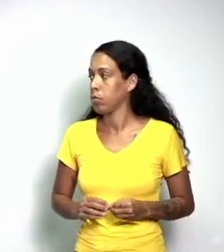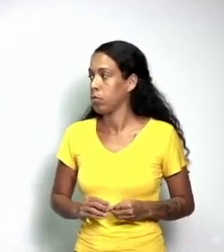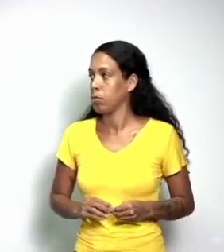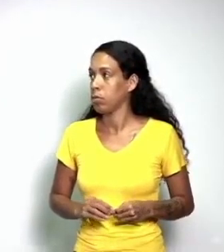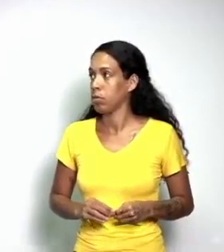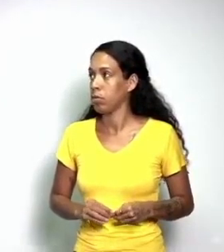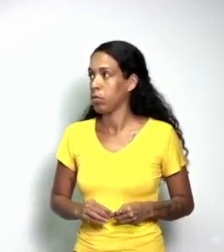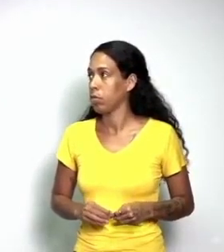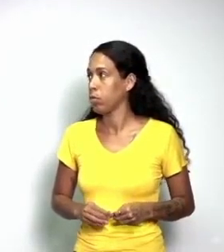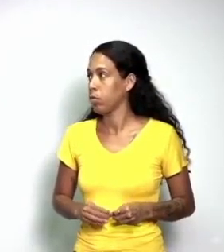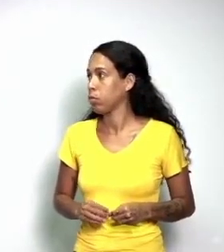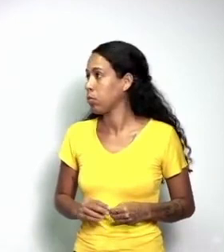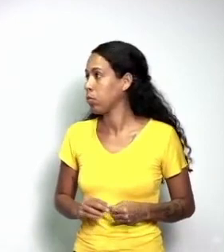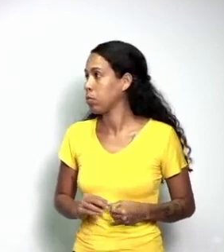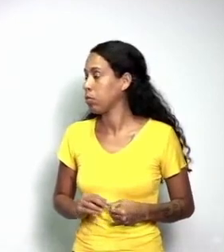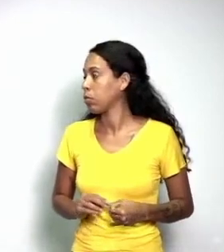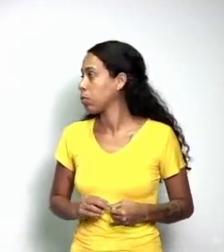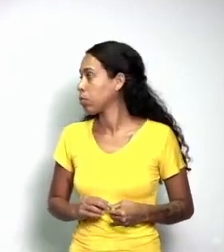Deixa eu ver aqui.